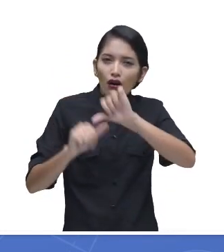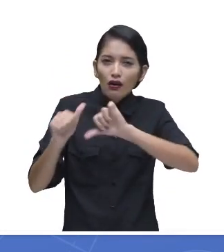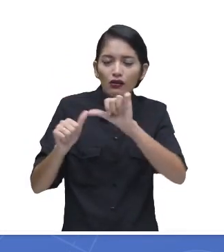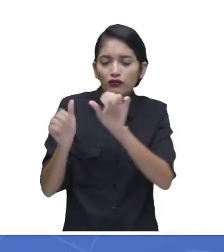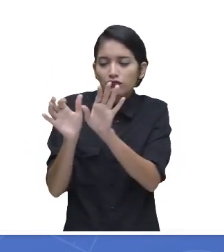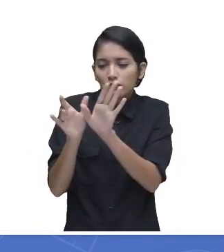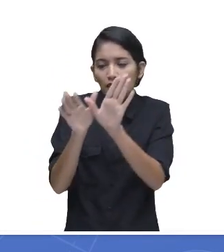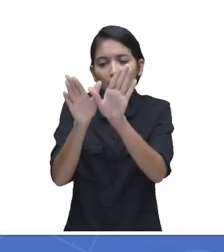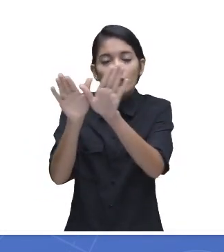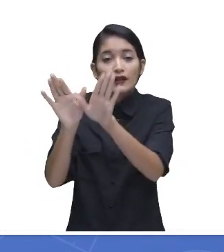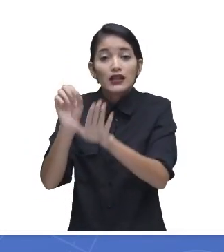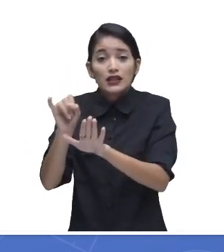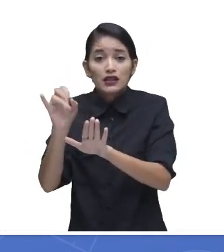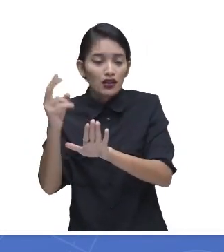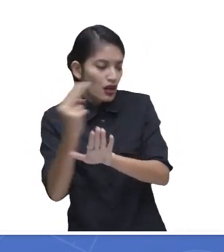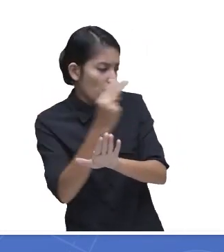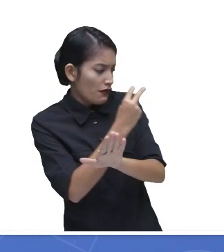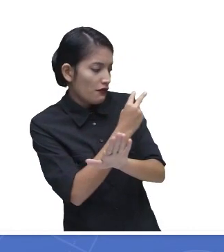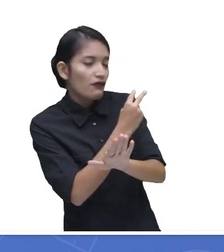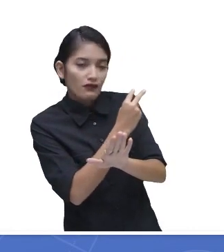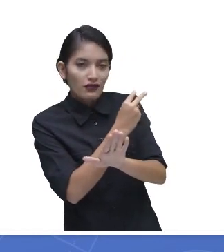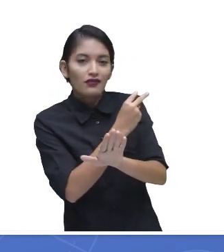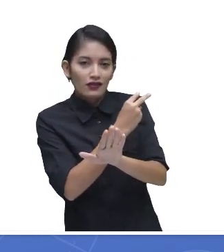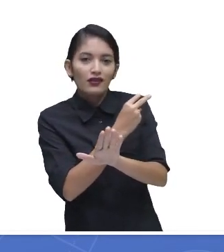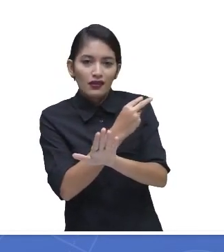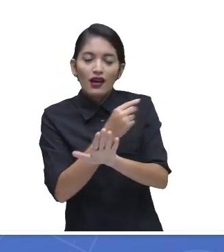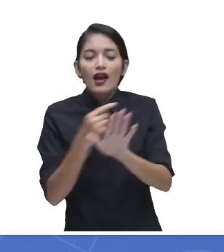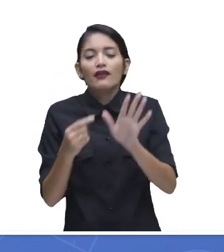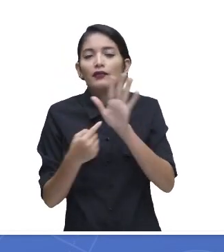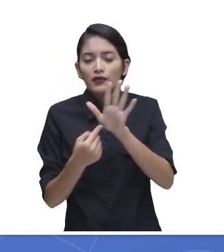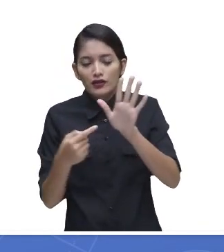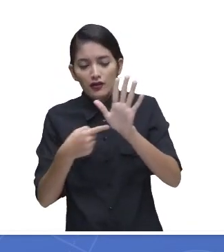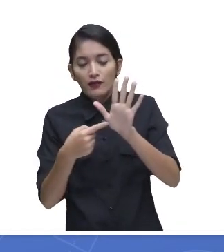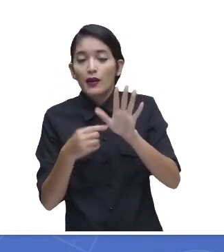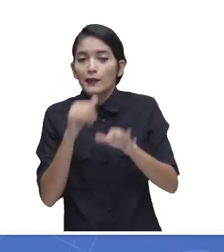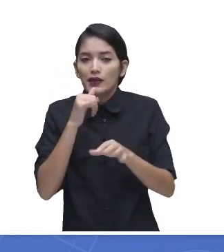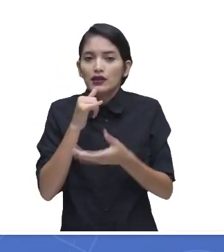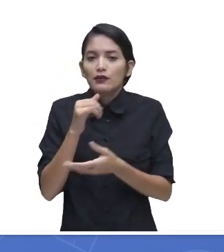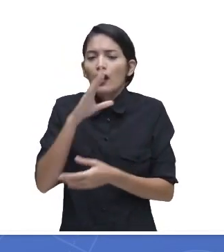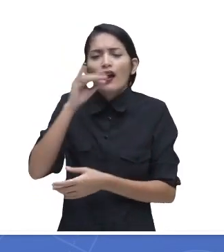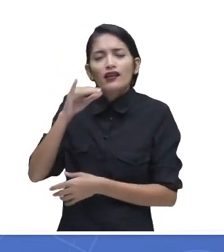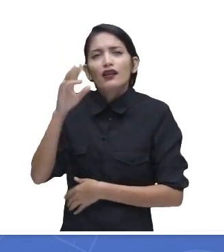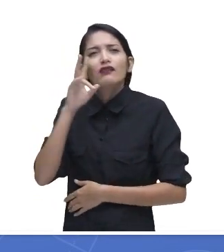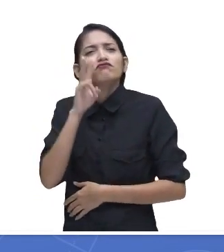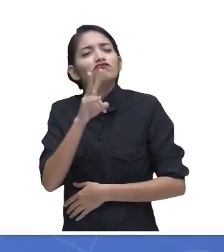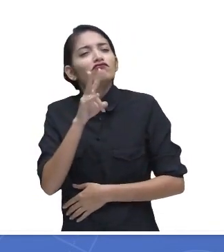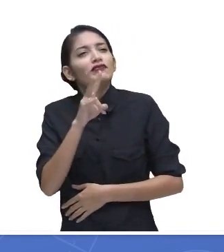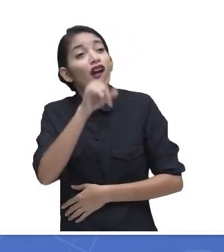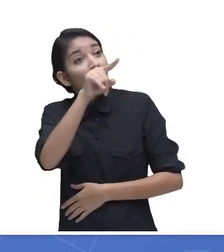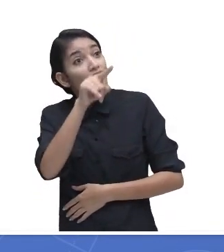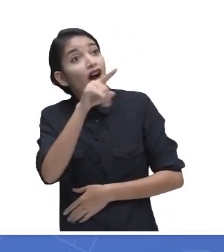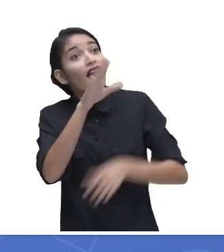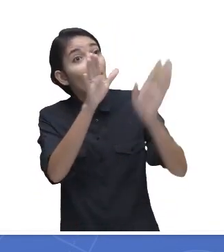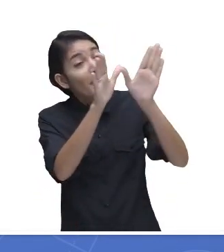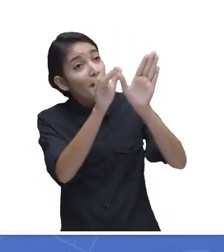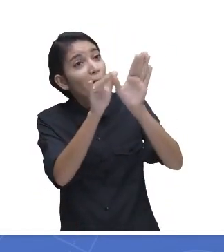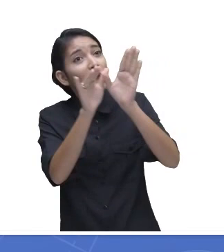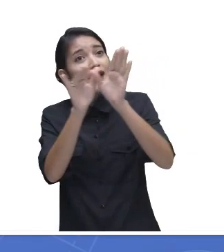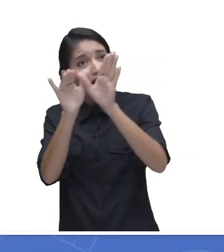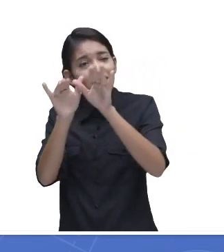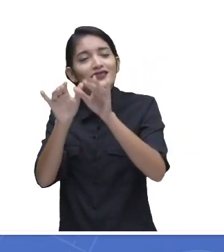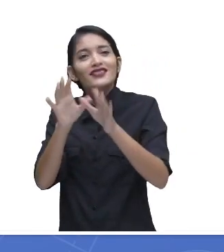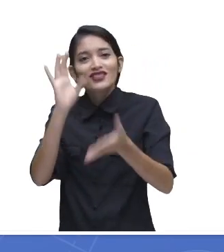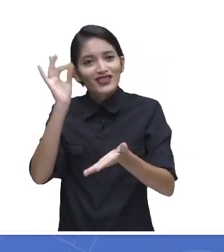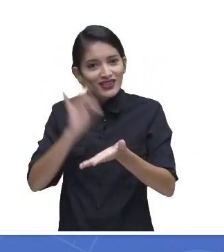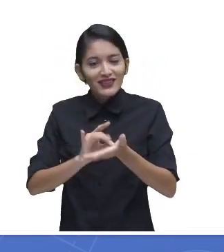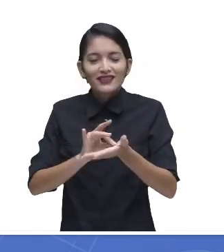você olhar para trás e olhar a mão. Se for uma criança olhando, vai pensar, olha, aquilo ali é um pássaro. Olha, é verdade, é um